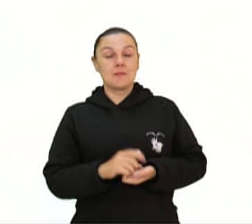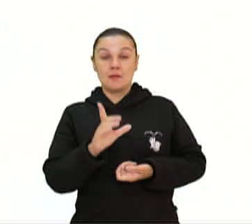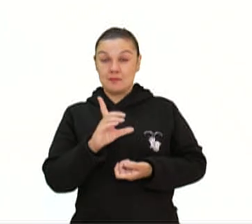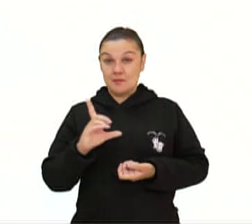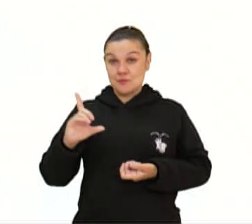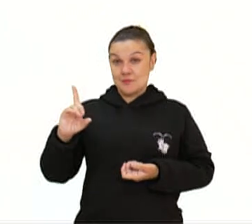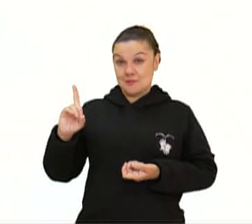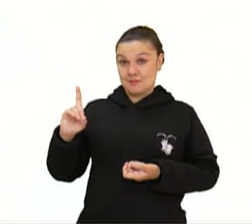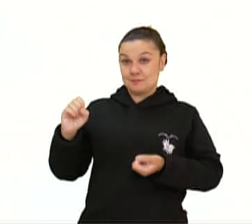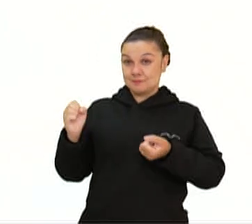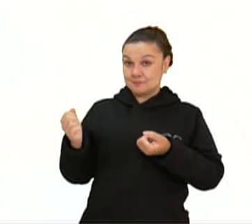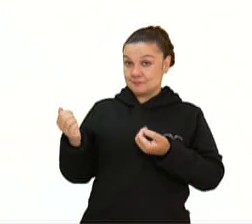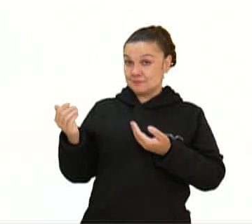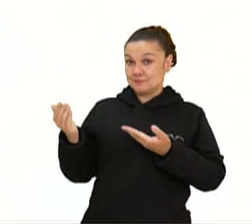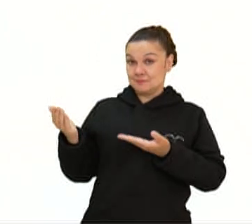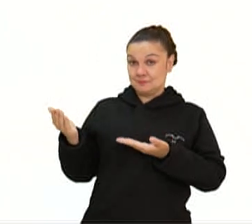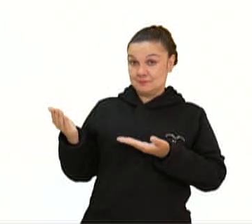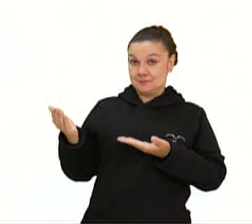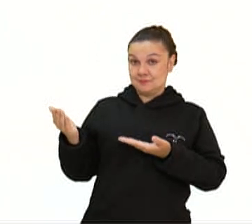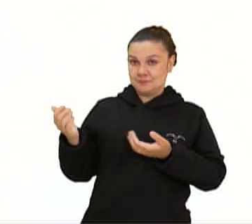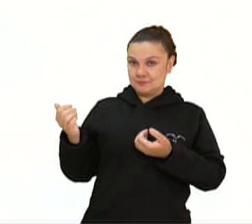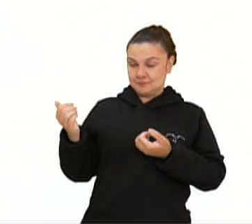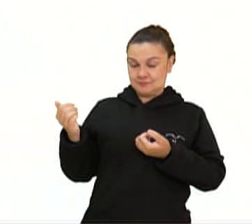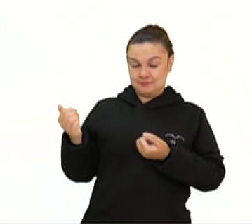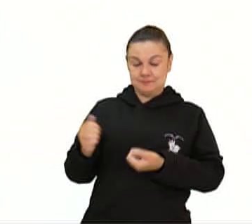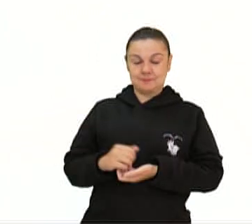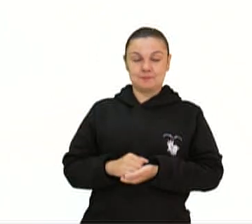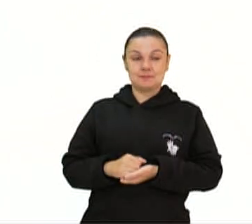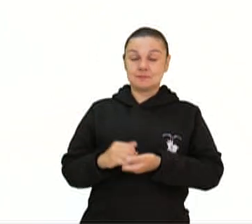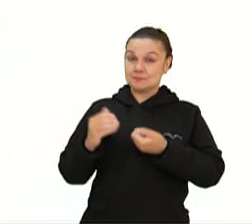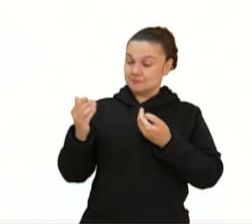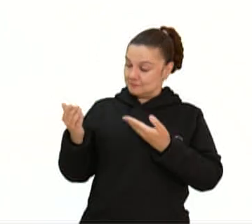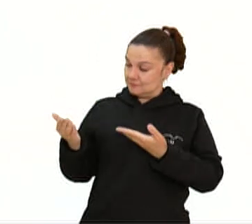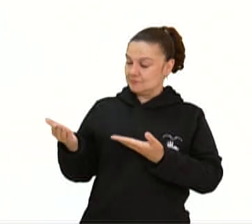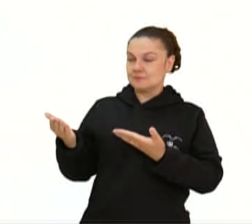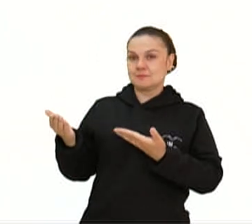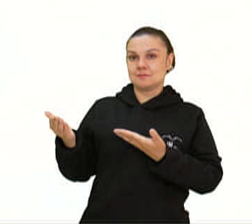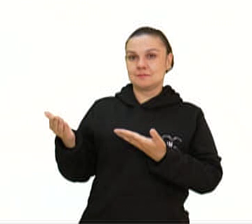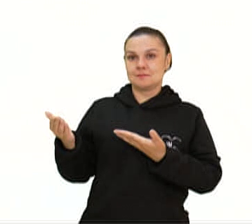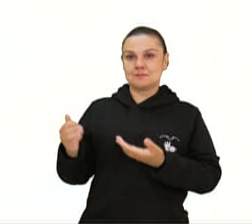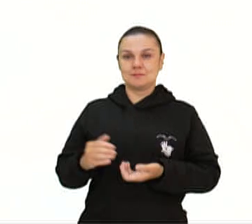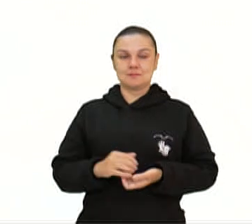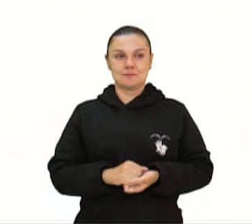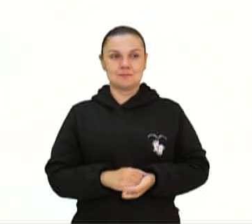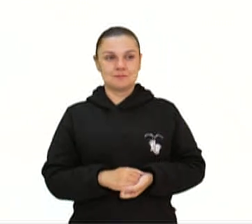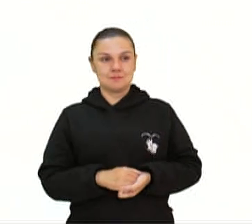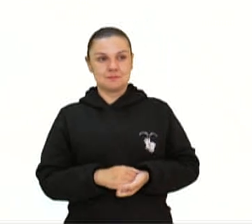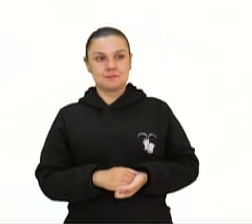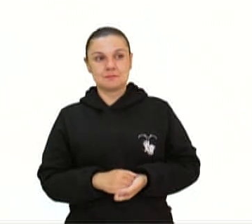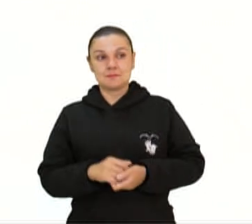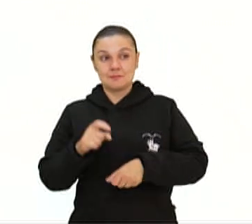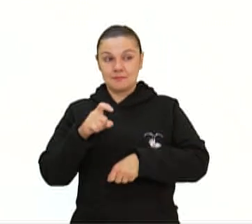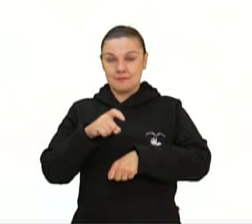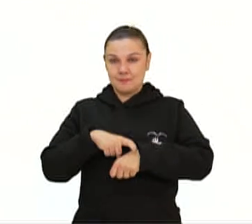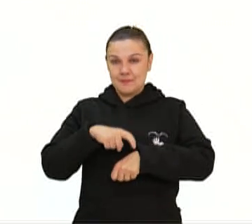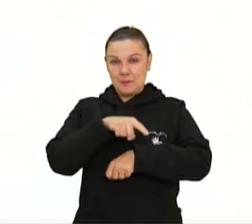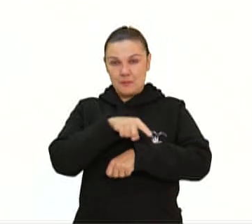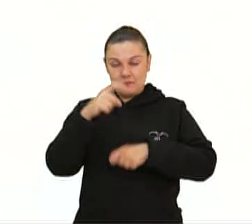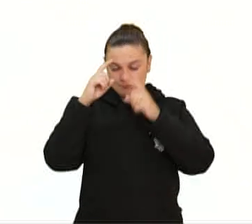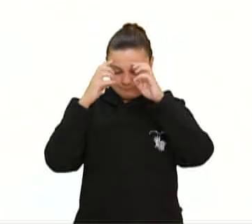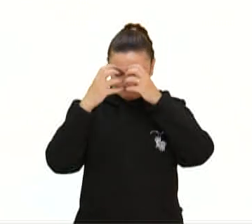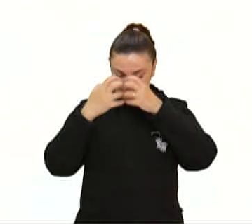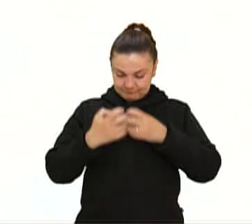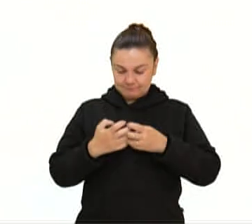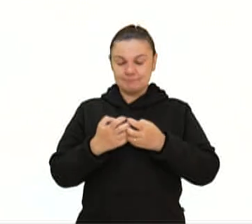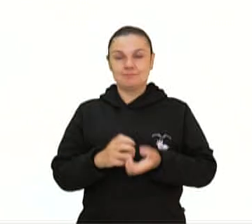E na alternativa D, dorsais e bíceps, abraçar-se e abrirem-se os braços, peitorais e tríceps. Pensem,